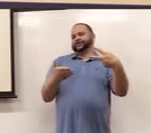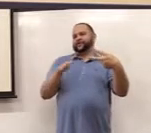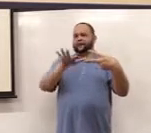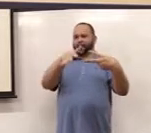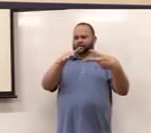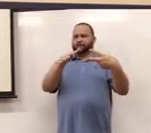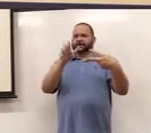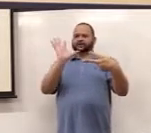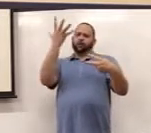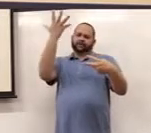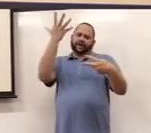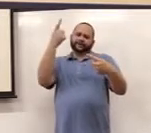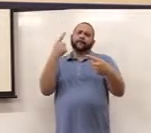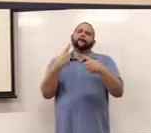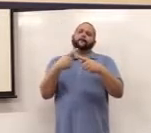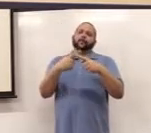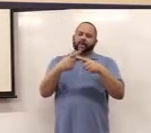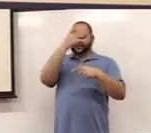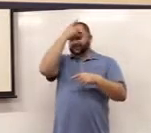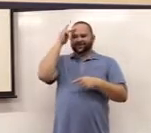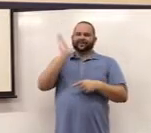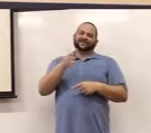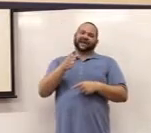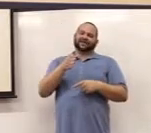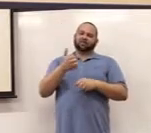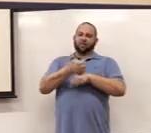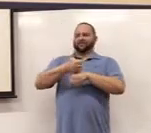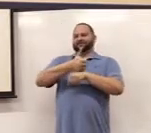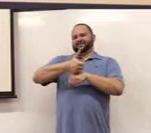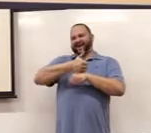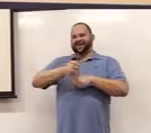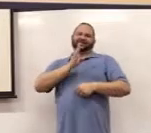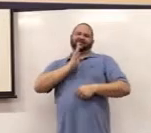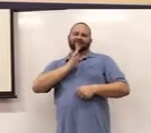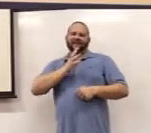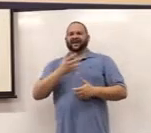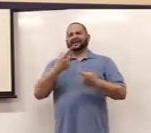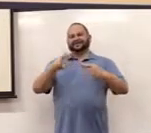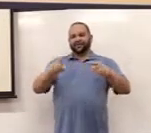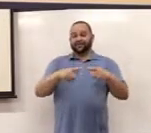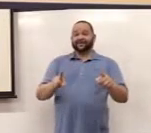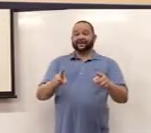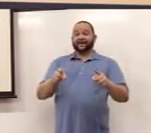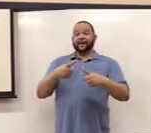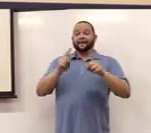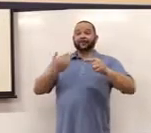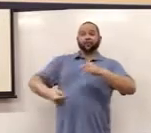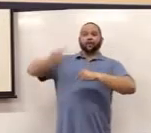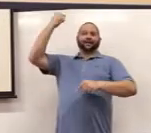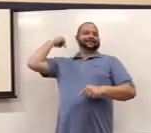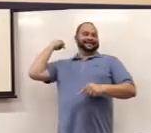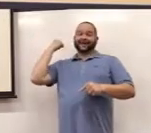menos comum isso acontecer. Por quê? Porque os orquestras já tocaram isso muitas vezes, a gente já sabe a música e tal. Naquela